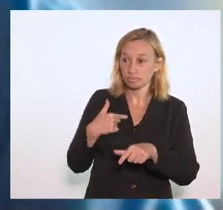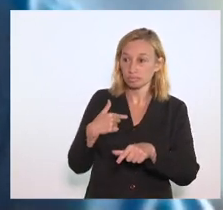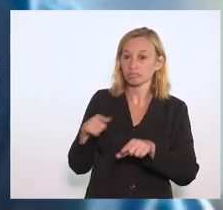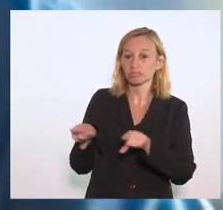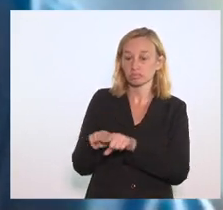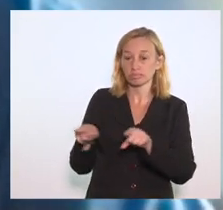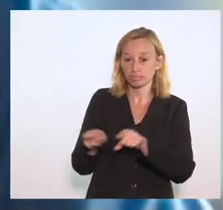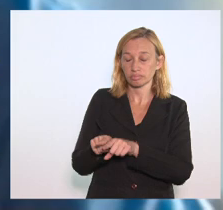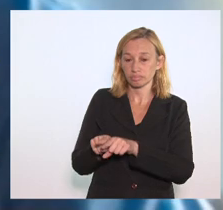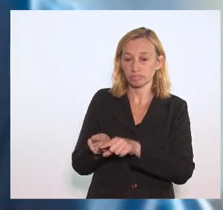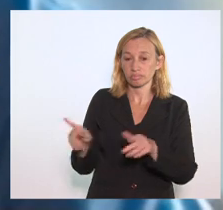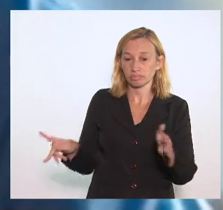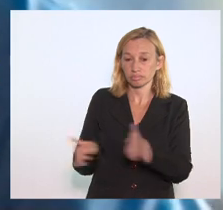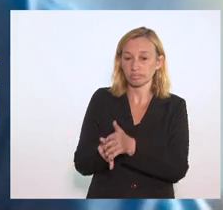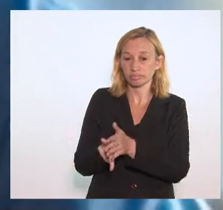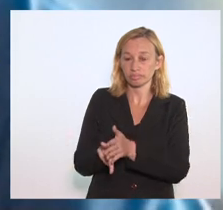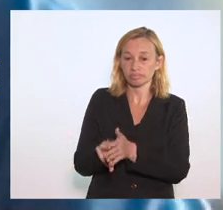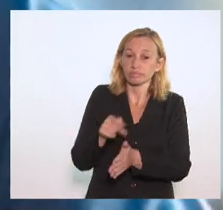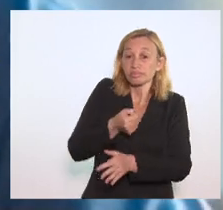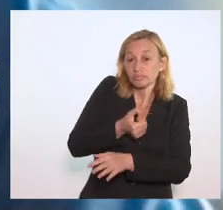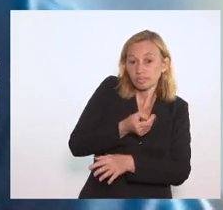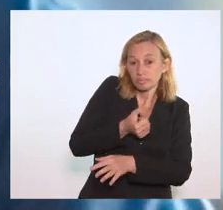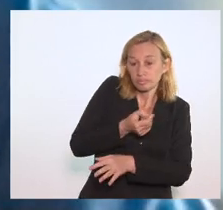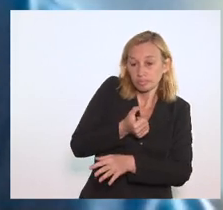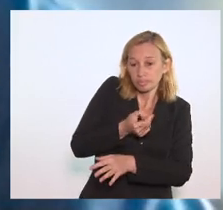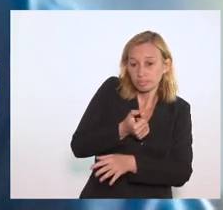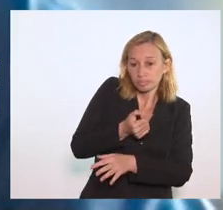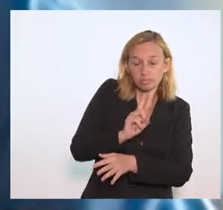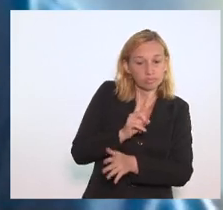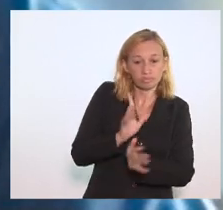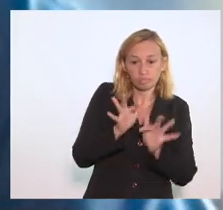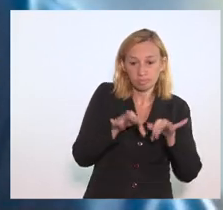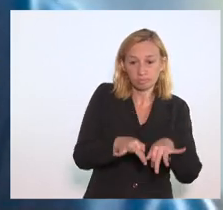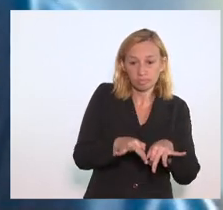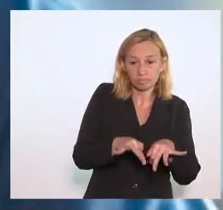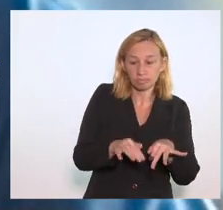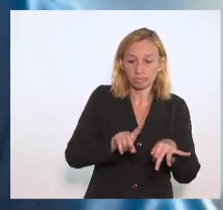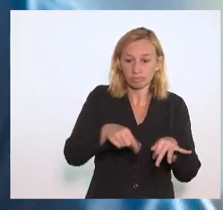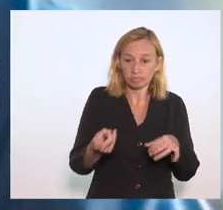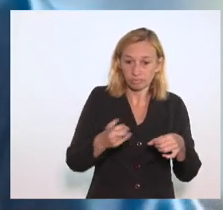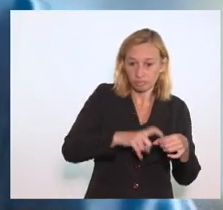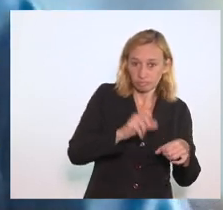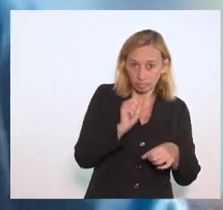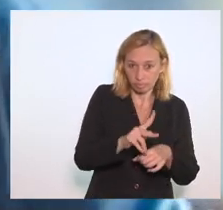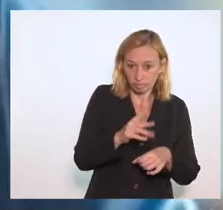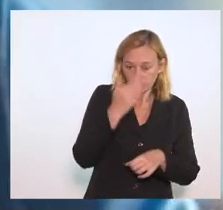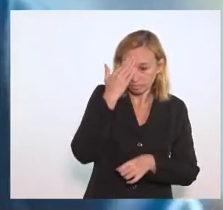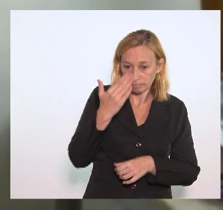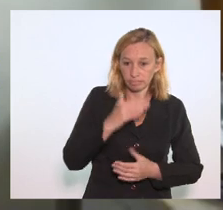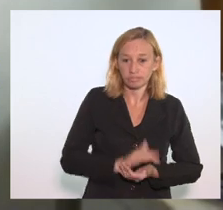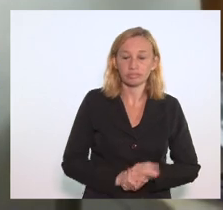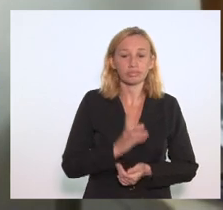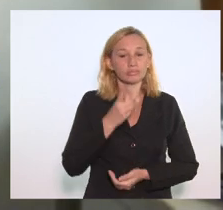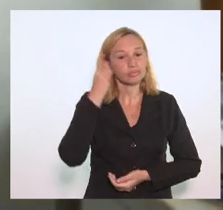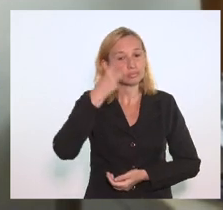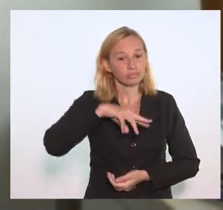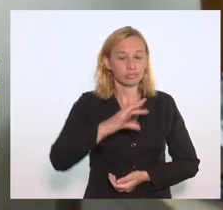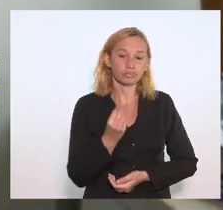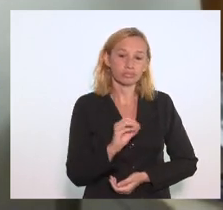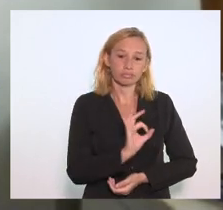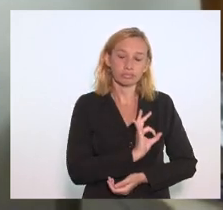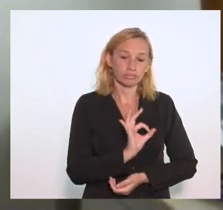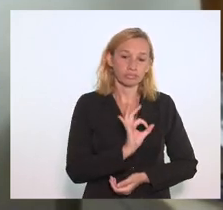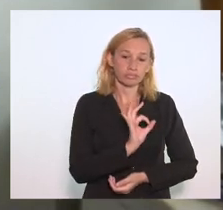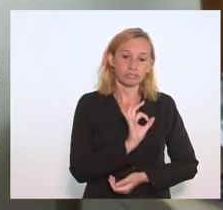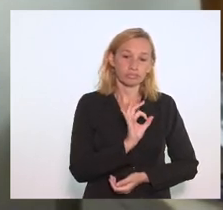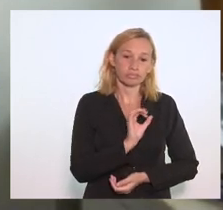lá. Daqui a pouquinho, se não tiver encerrado ainda a sessão, eu volto, tá bom? Obrigado. Deputado Chico Machado, não há problema